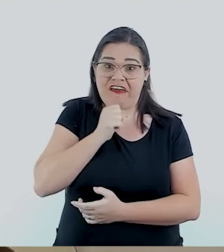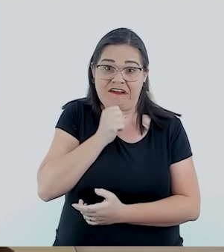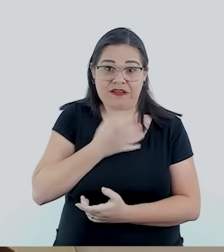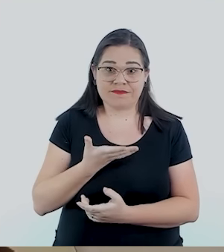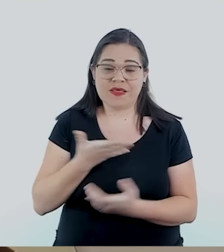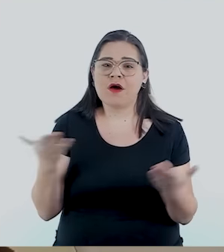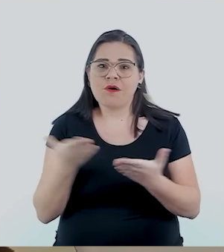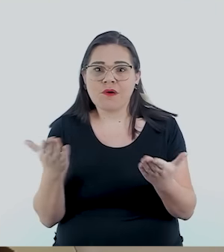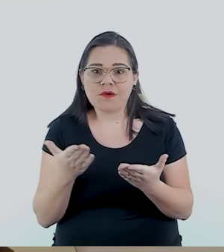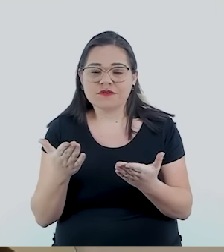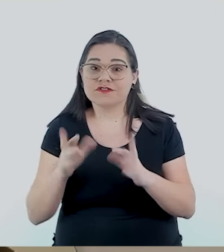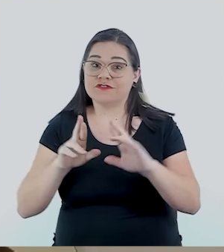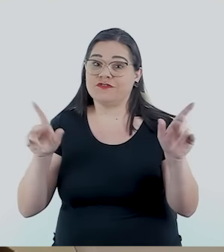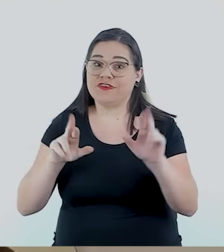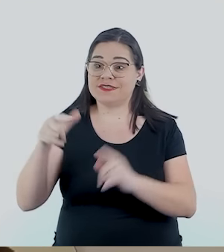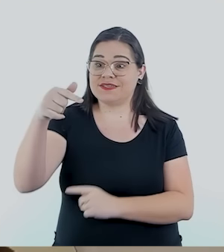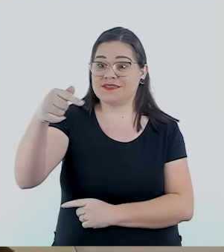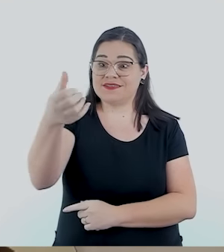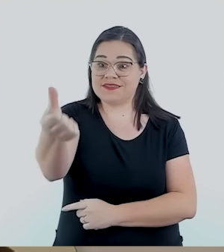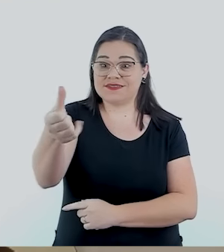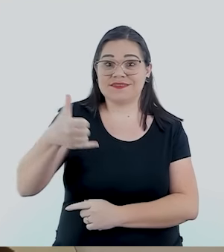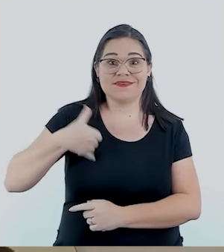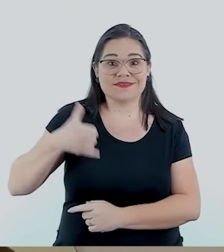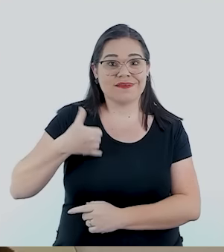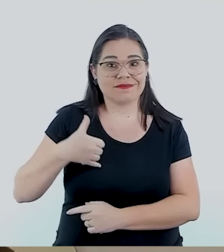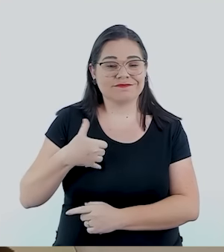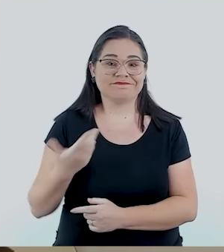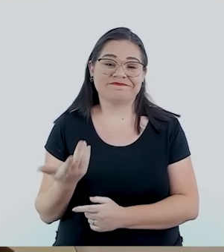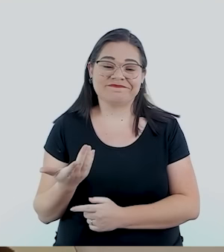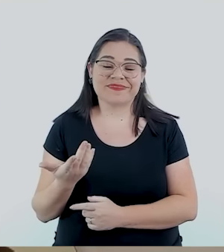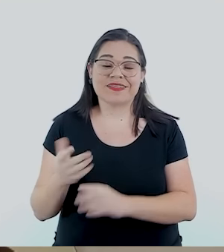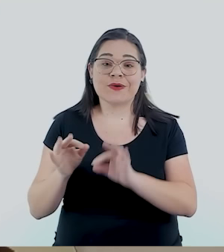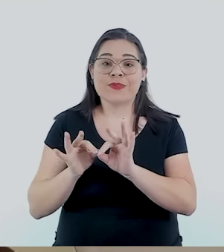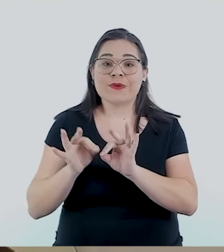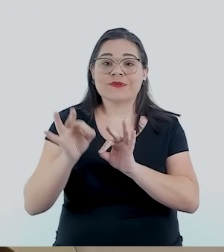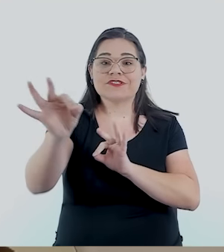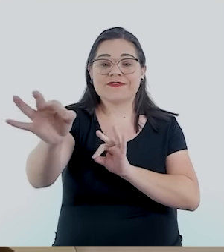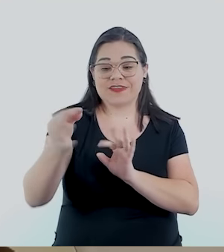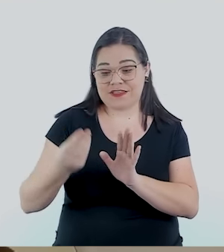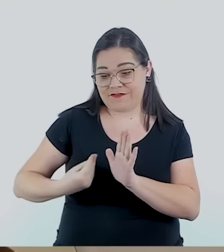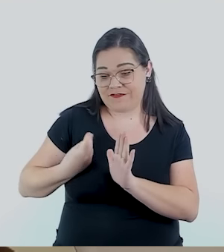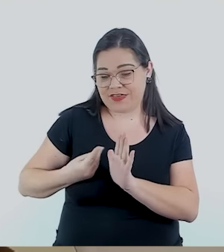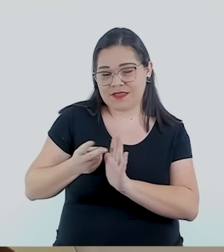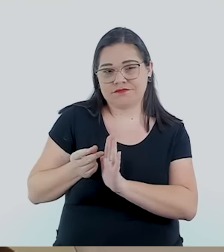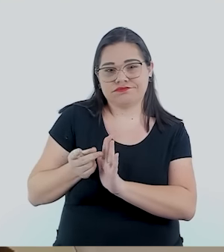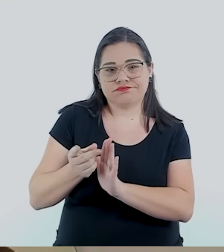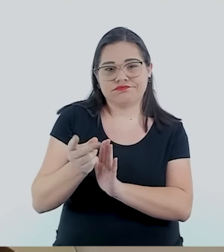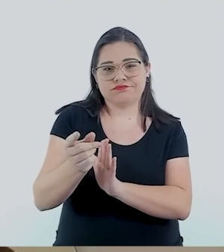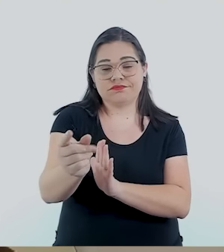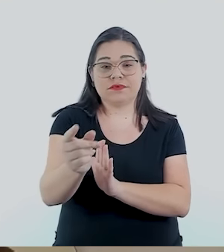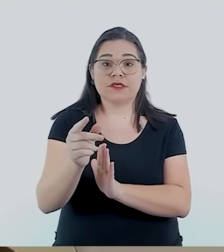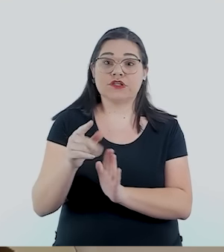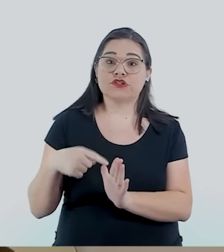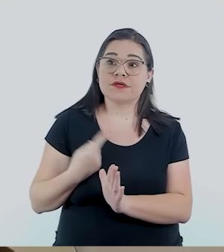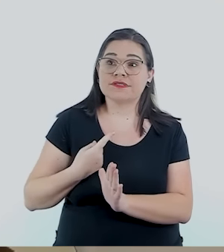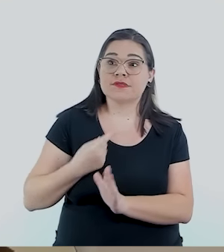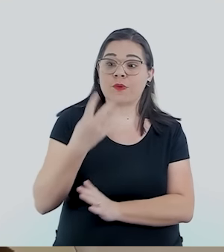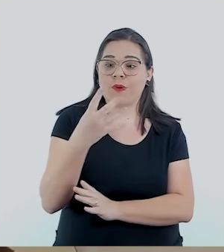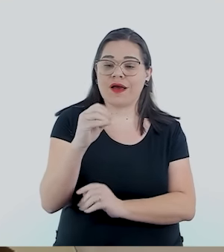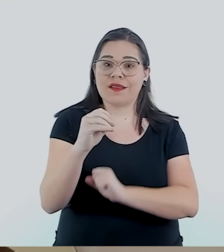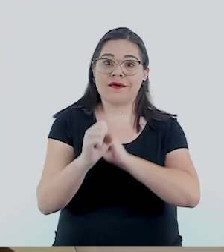essa expectativa foi para 76 anos então longevidade é todo esse percurso dessa trajetória que a gente vai ficar pelo menos quatro